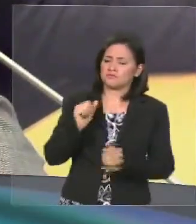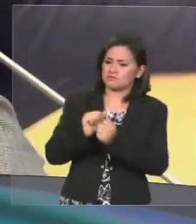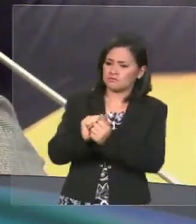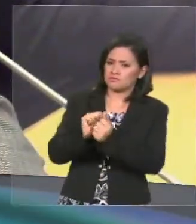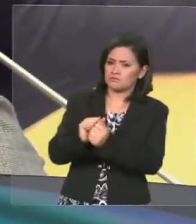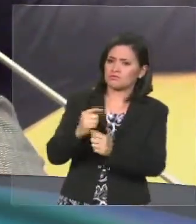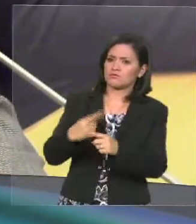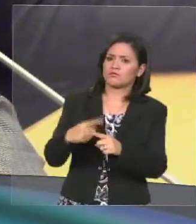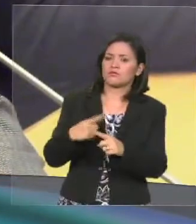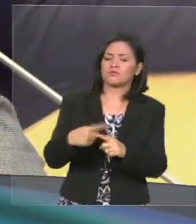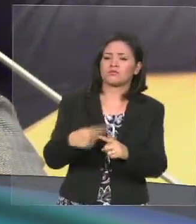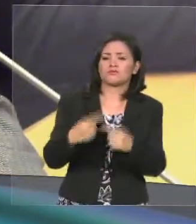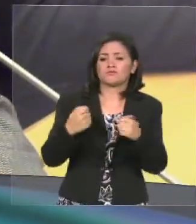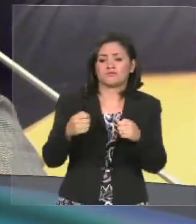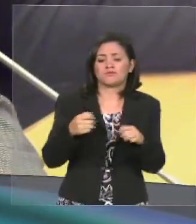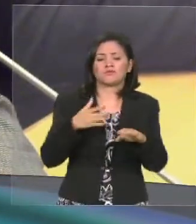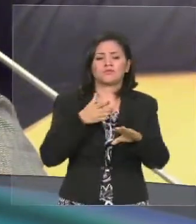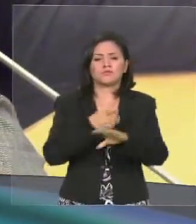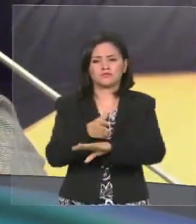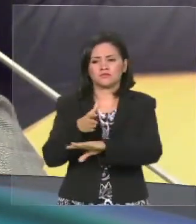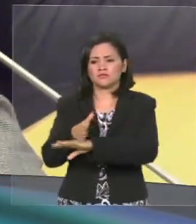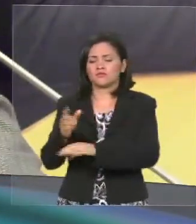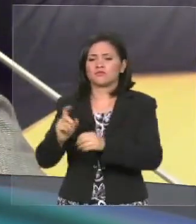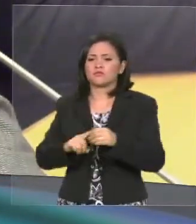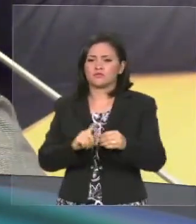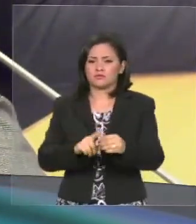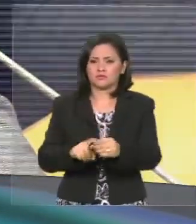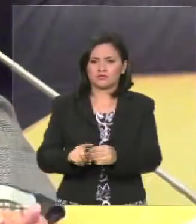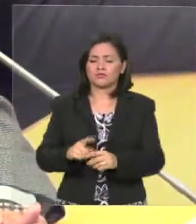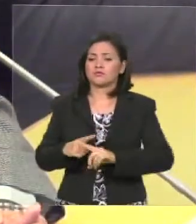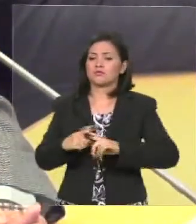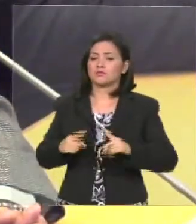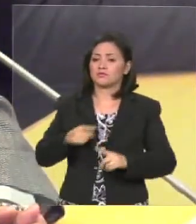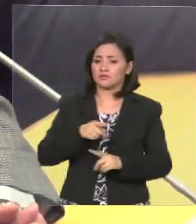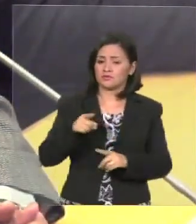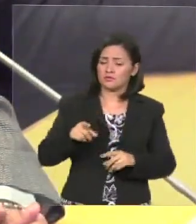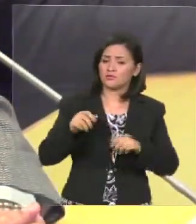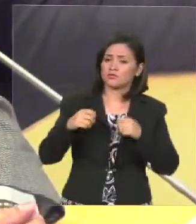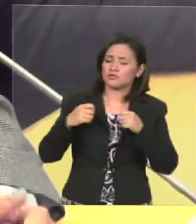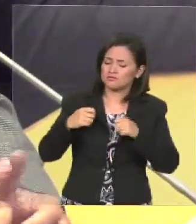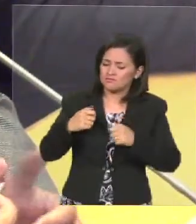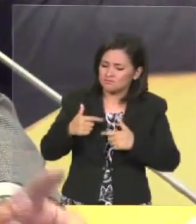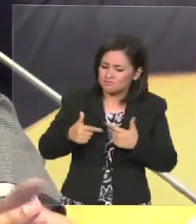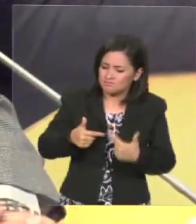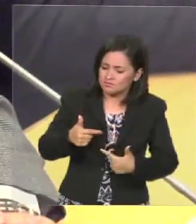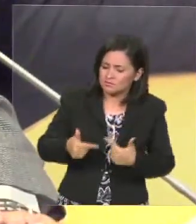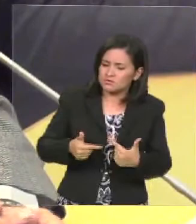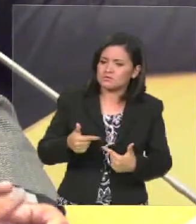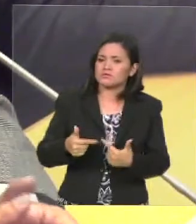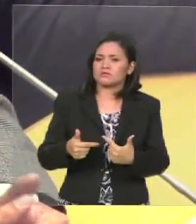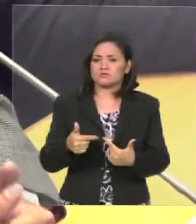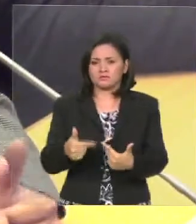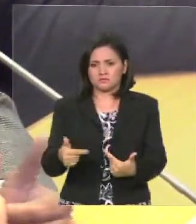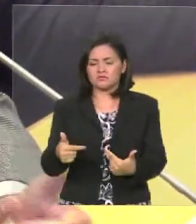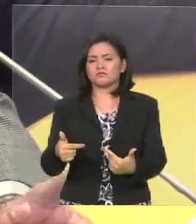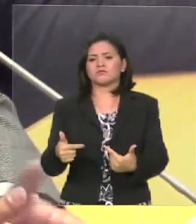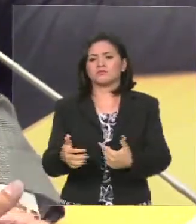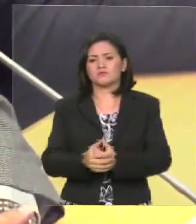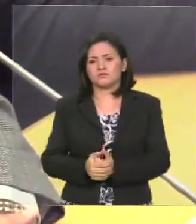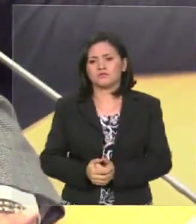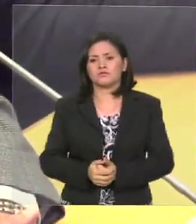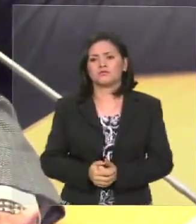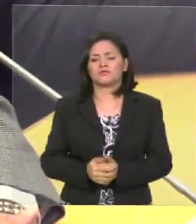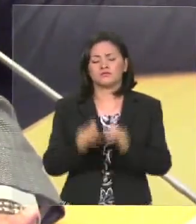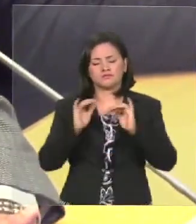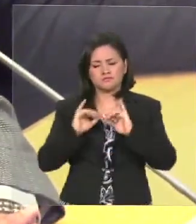ir aos interiores, mas Vossa Excelência foi um guerreiro, se dedicou o máximo que pôde, contagiou